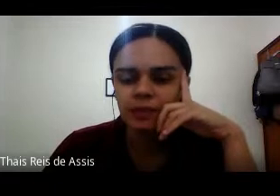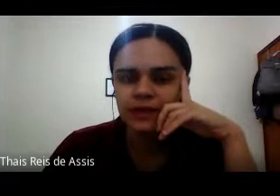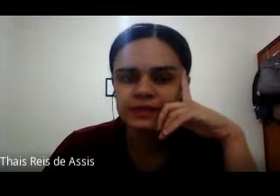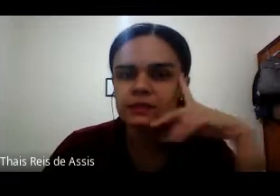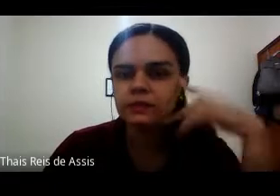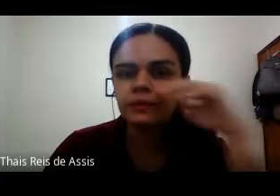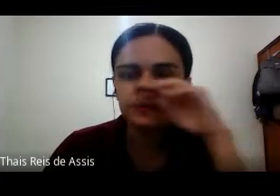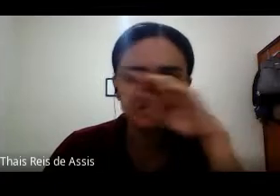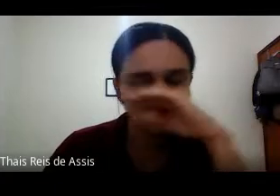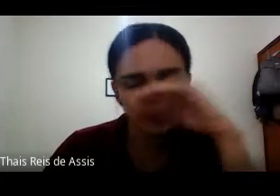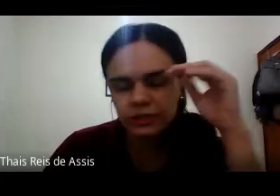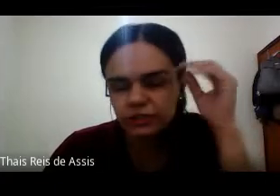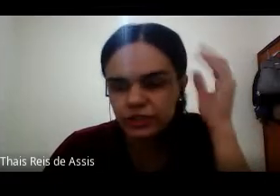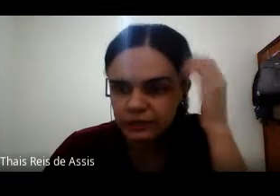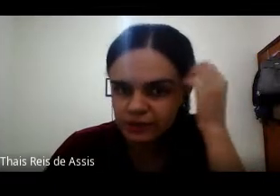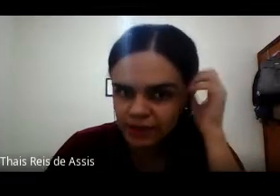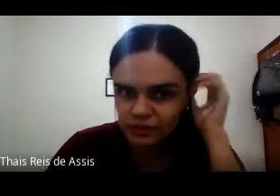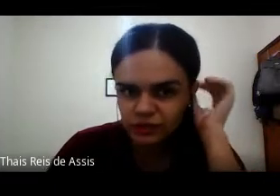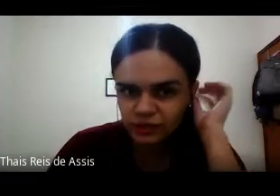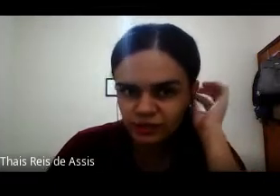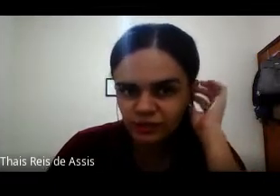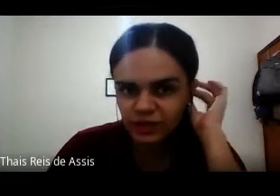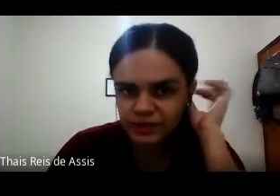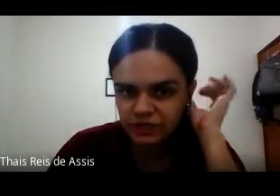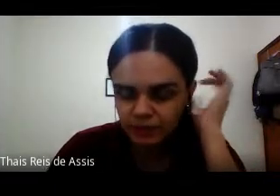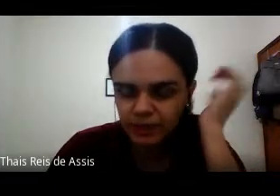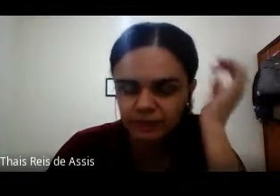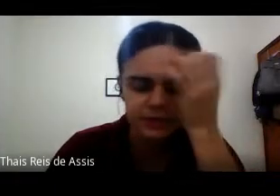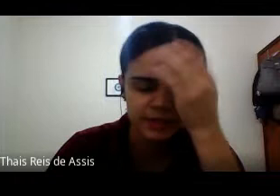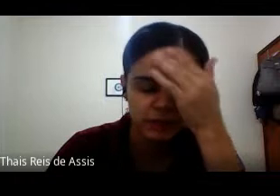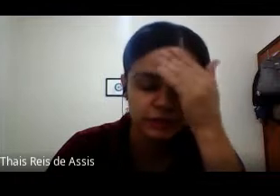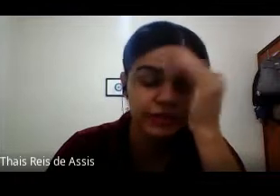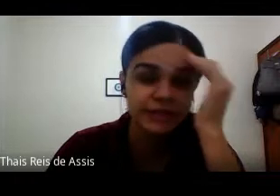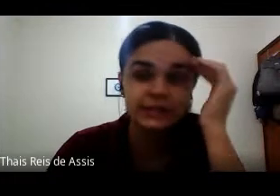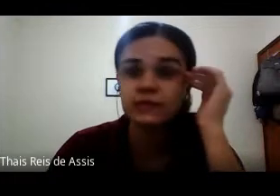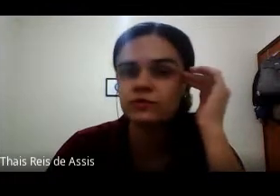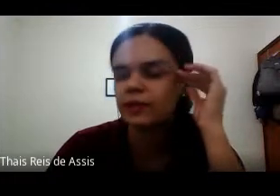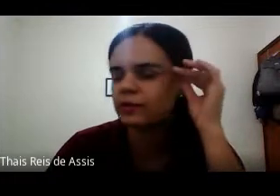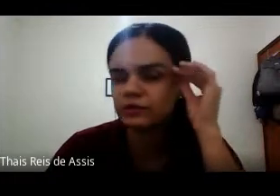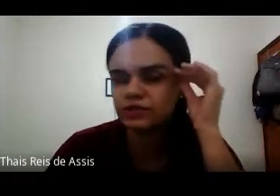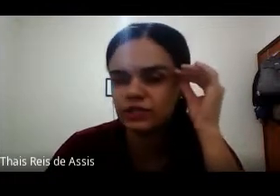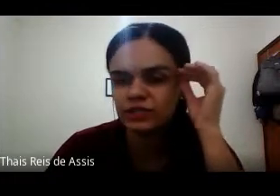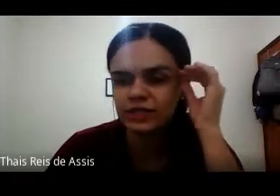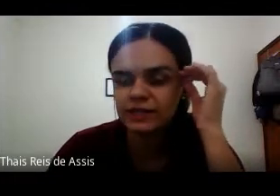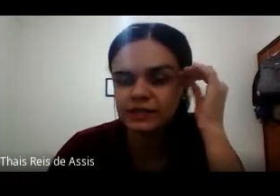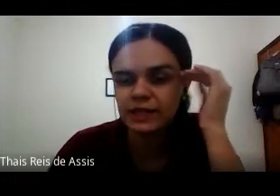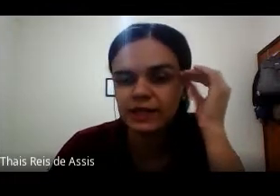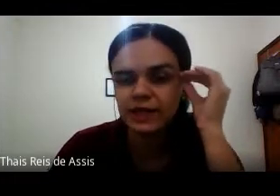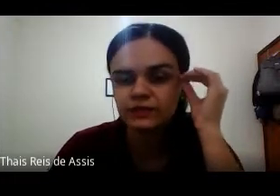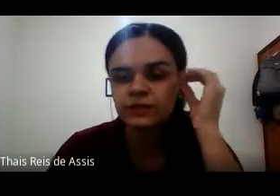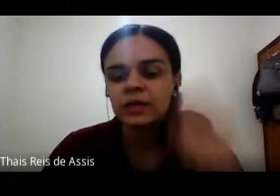da população é totalmente excluída de direitos básicos de sobrevivência, de emprego, de saúde, de acesso à tecnologia, de